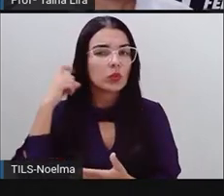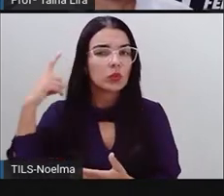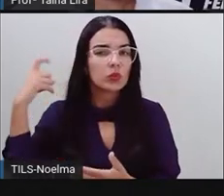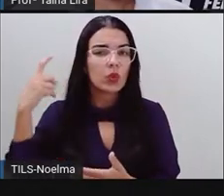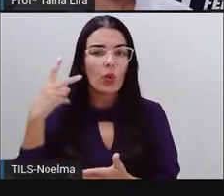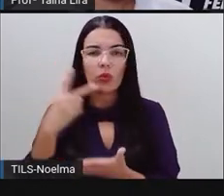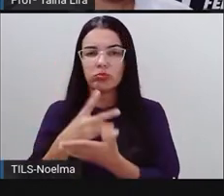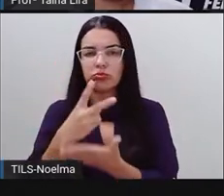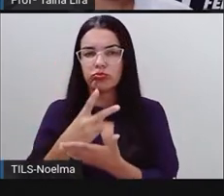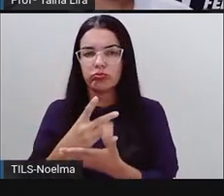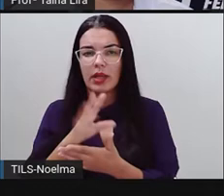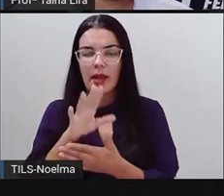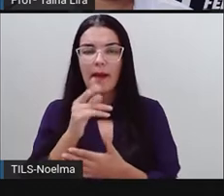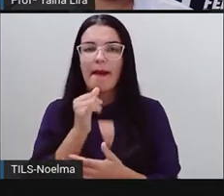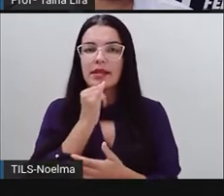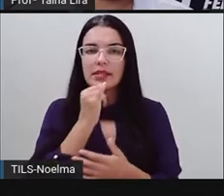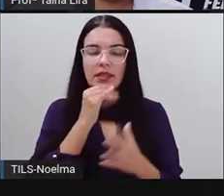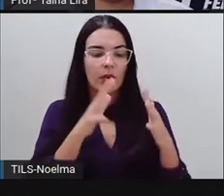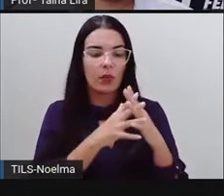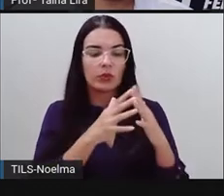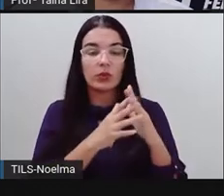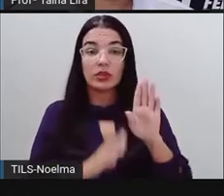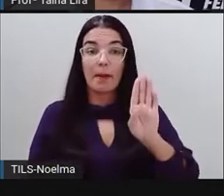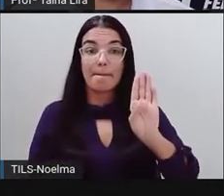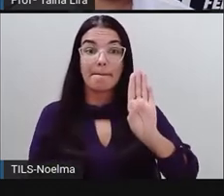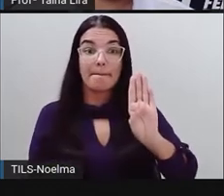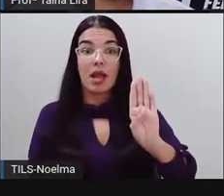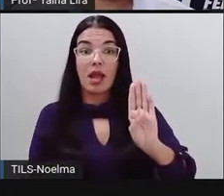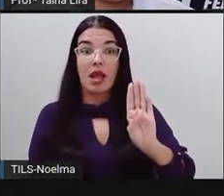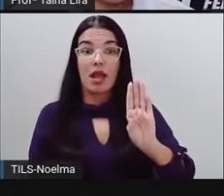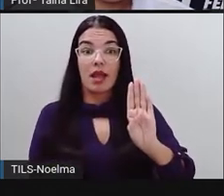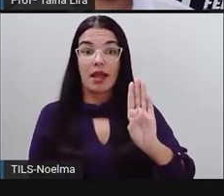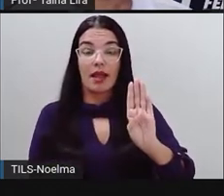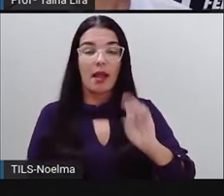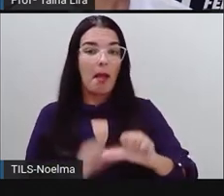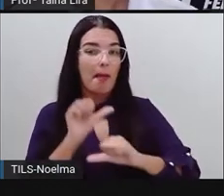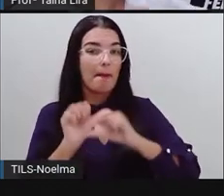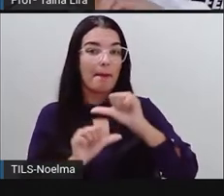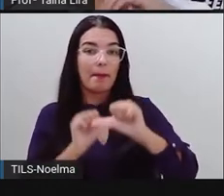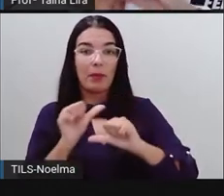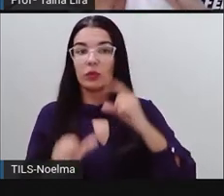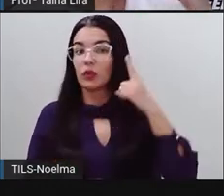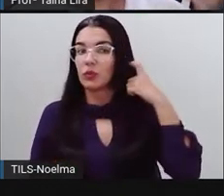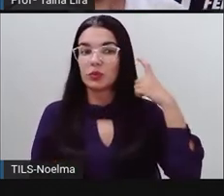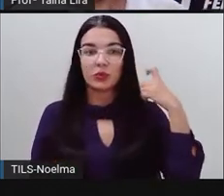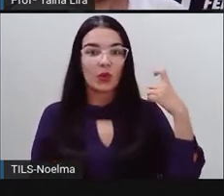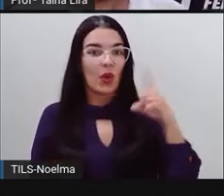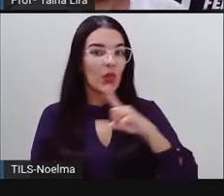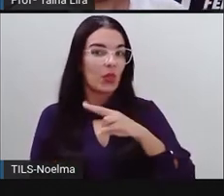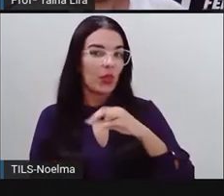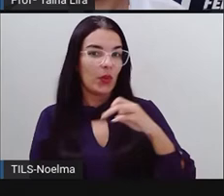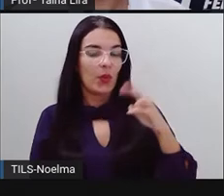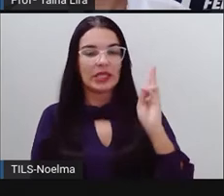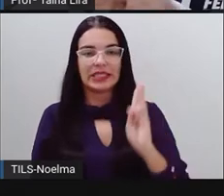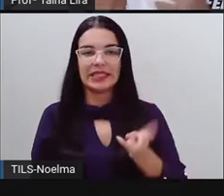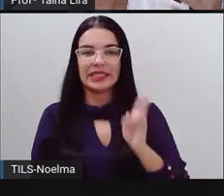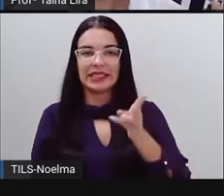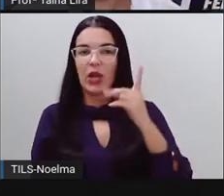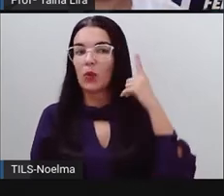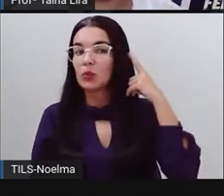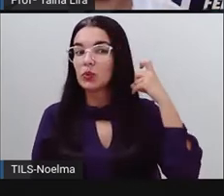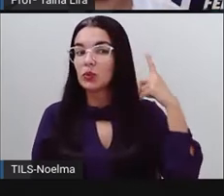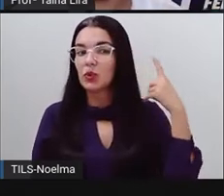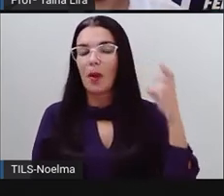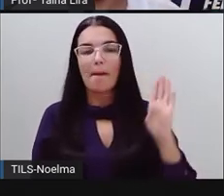então por exemplo a consoante b o b de bola sempre vai ter esse som ela